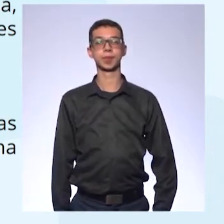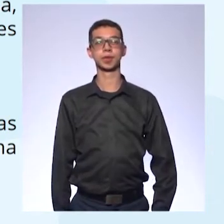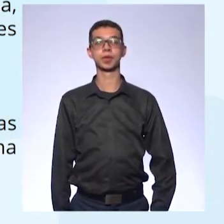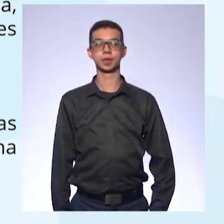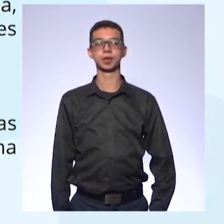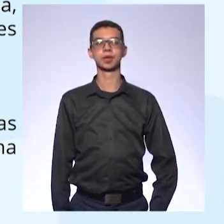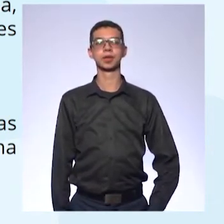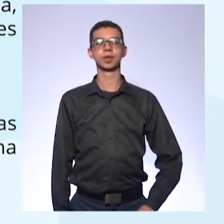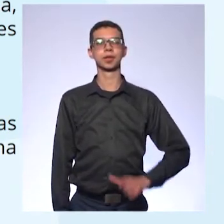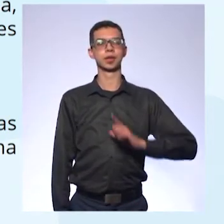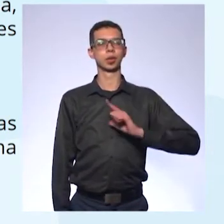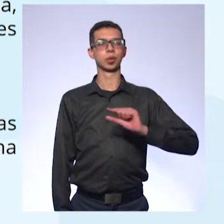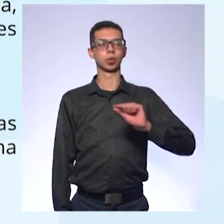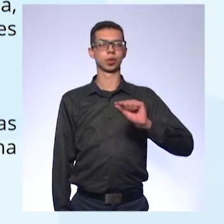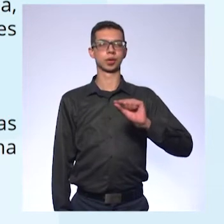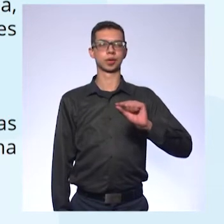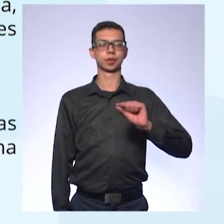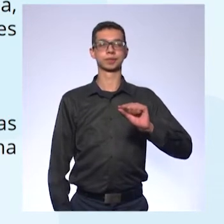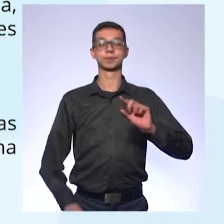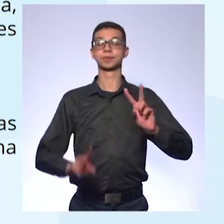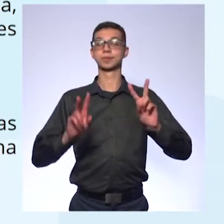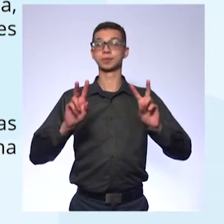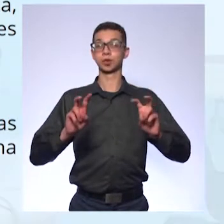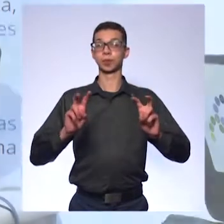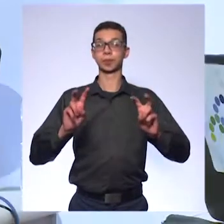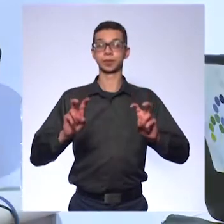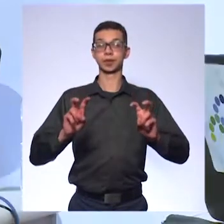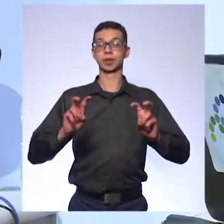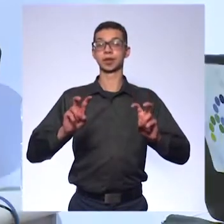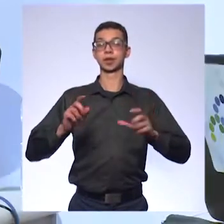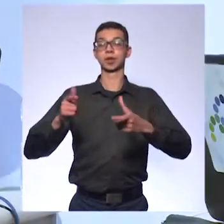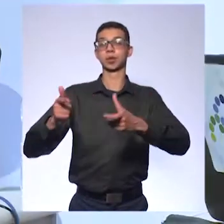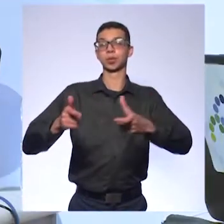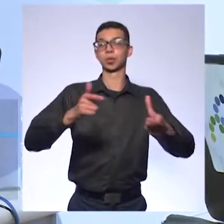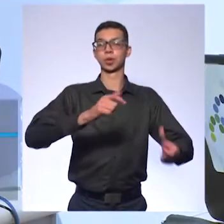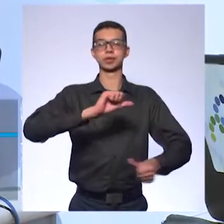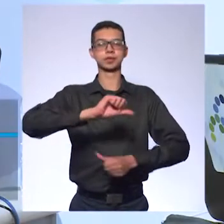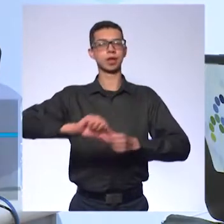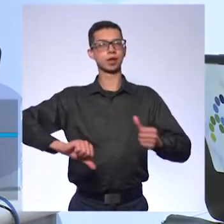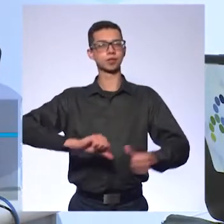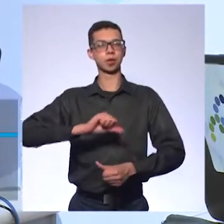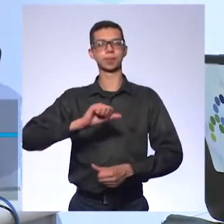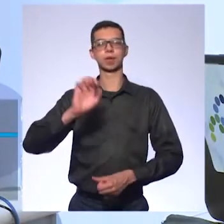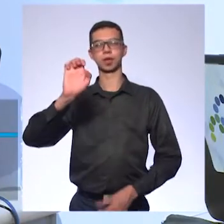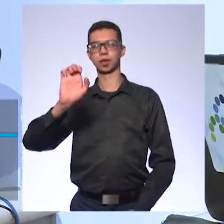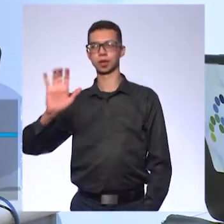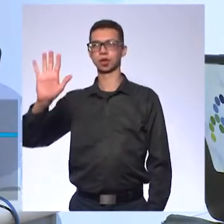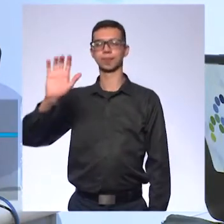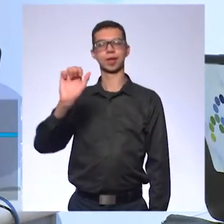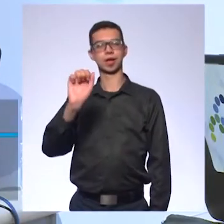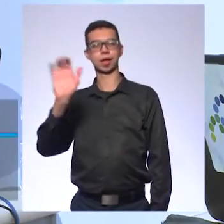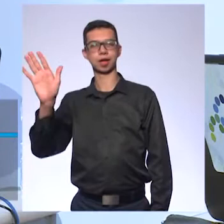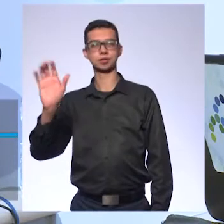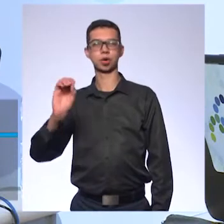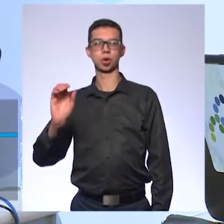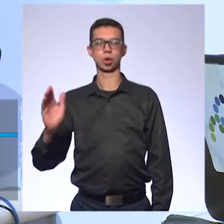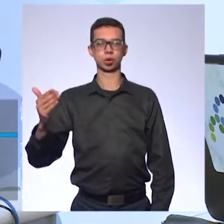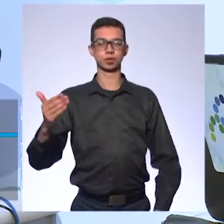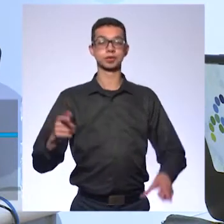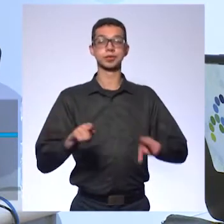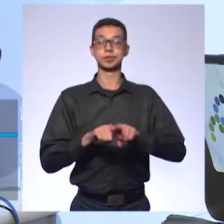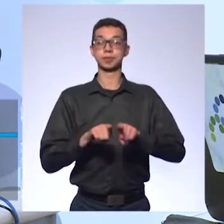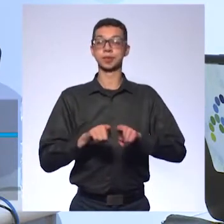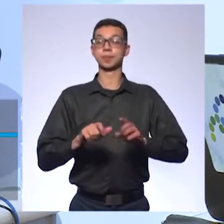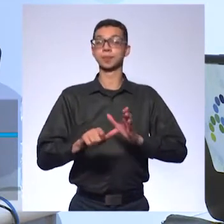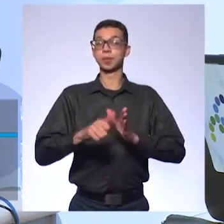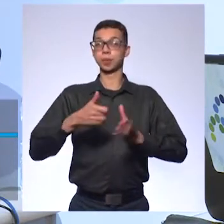nas paisagens na Europa, na Ásia e na Oceania. Então, são as primeiras informações da aula de hoje. Agora eu passo